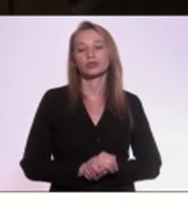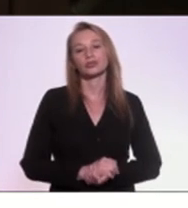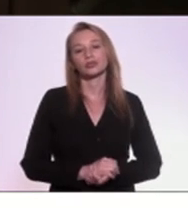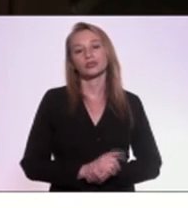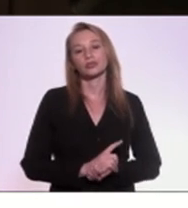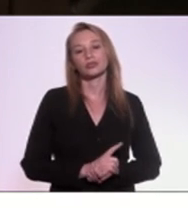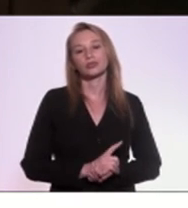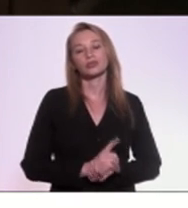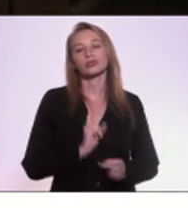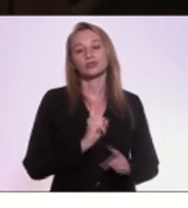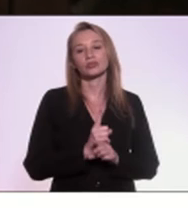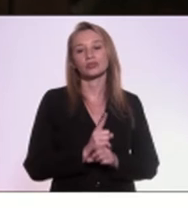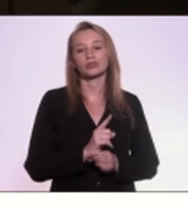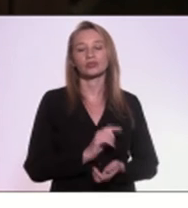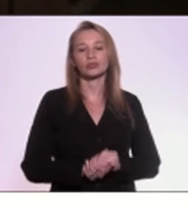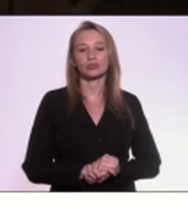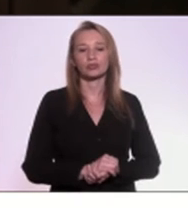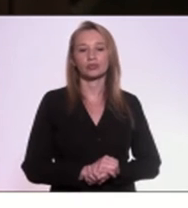achar a referência.